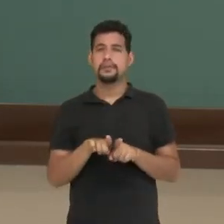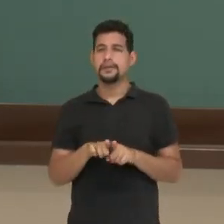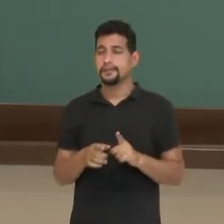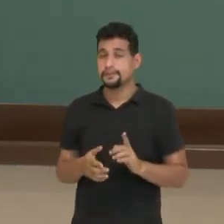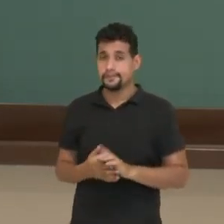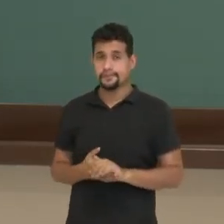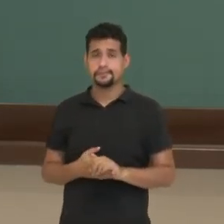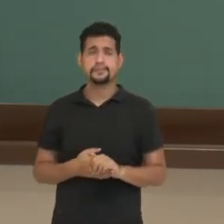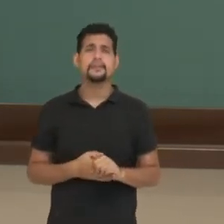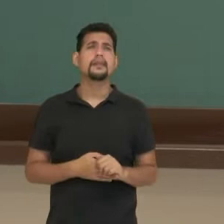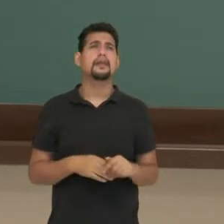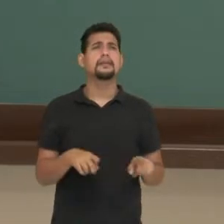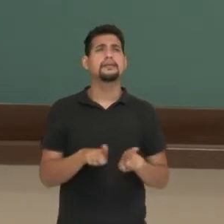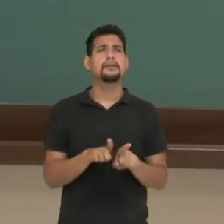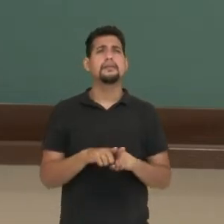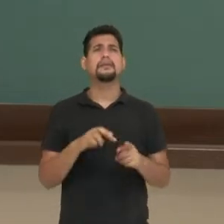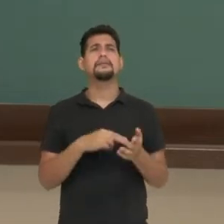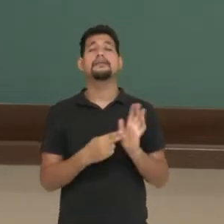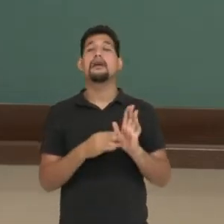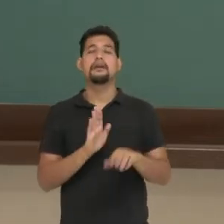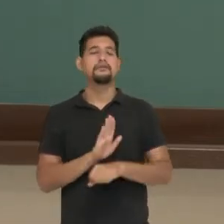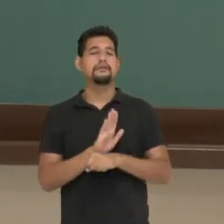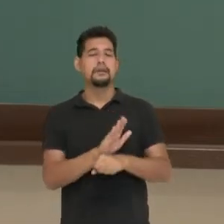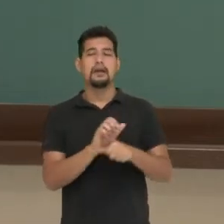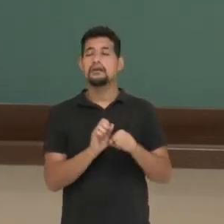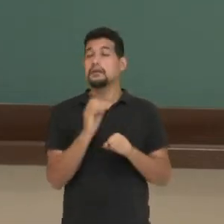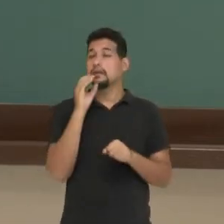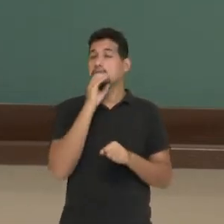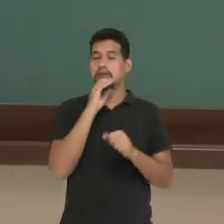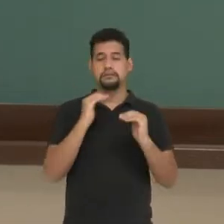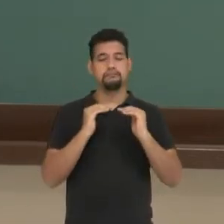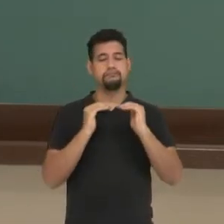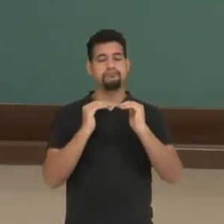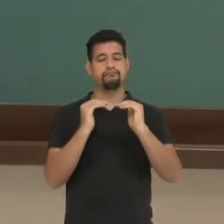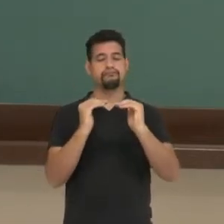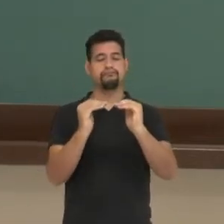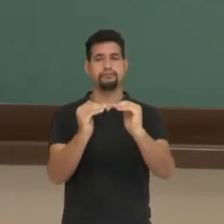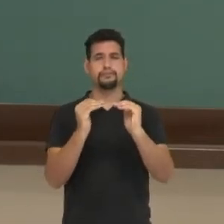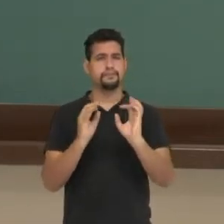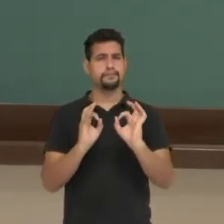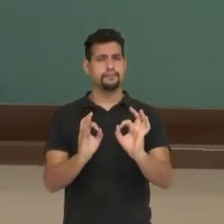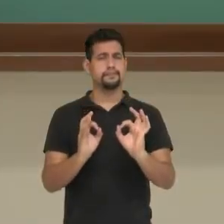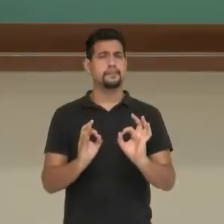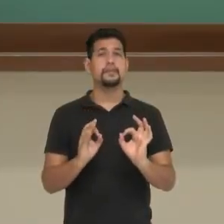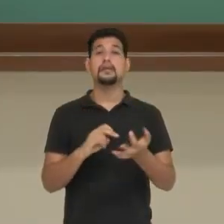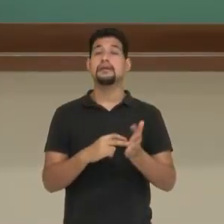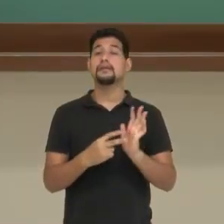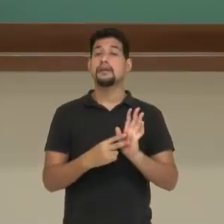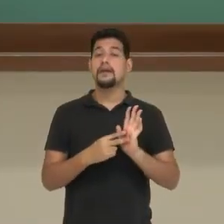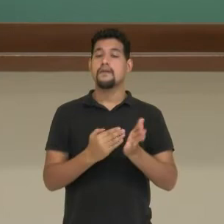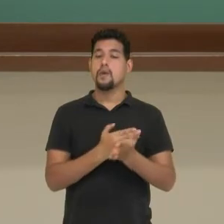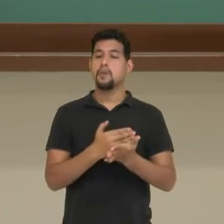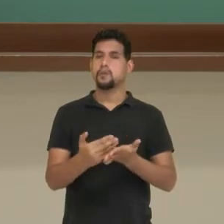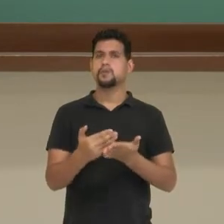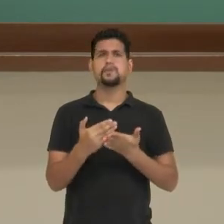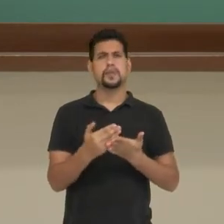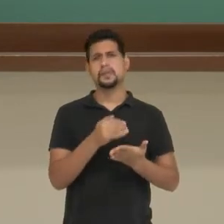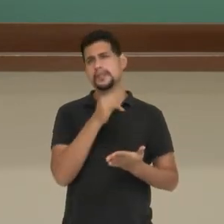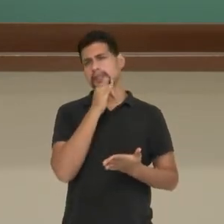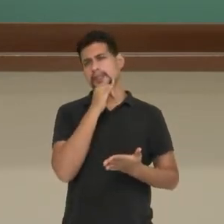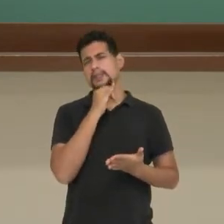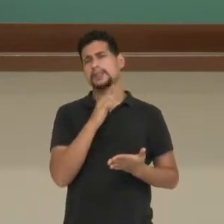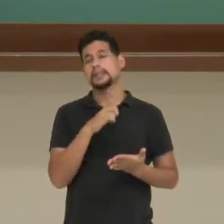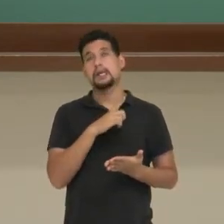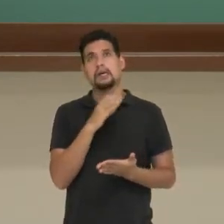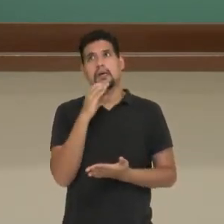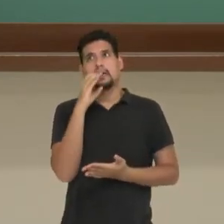E as sudoríparas que vão ajudar a manter a temperatura constante, certo? Então elas são acionadas, por exemplo, quando está